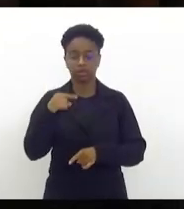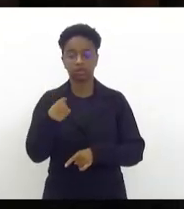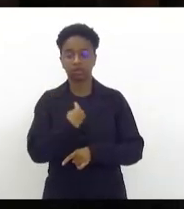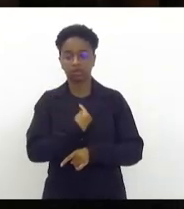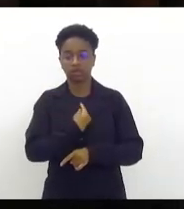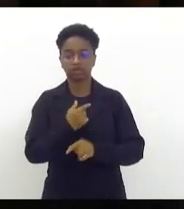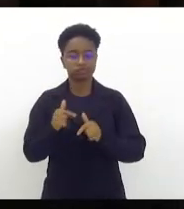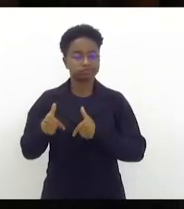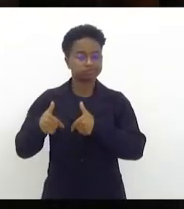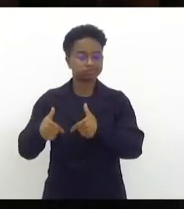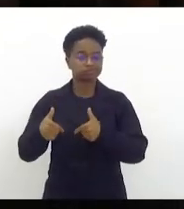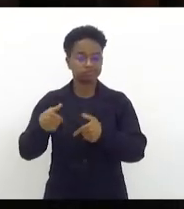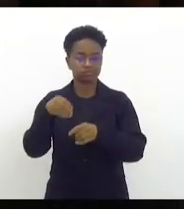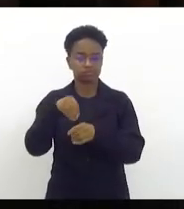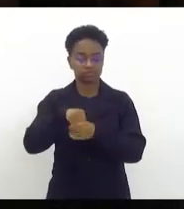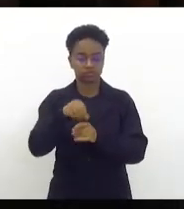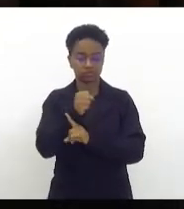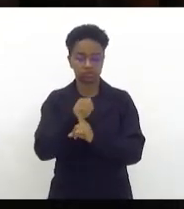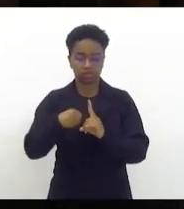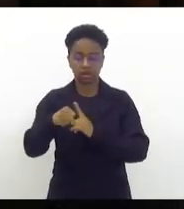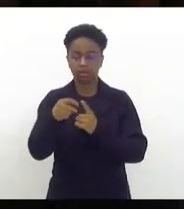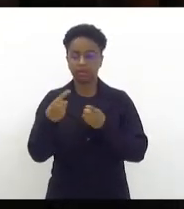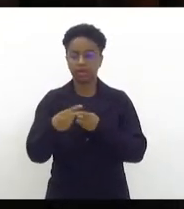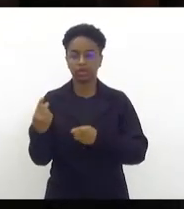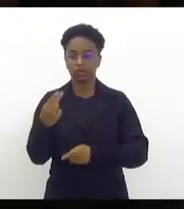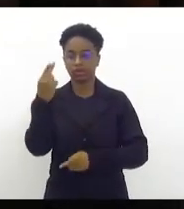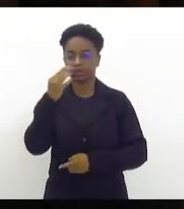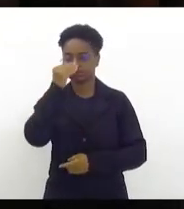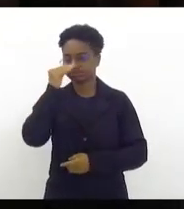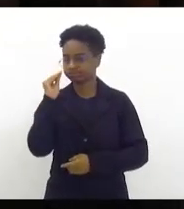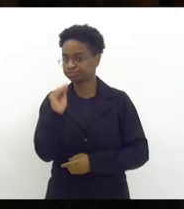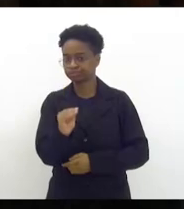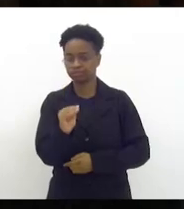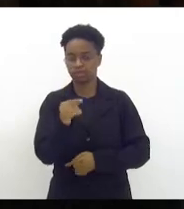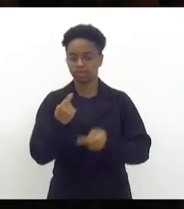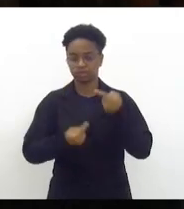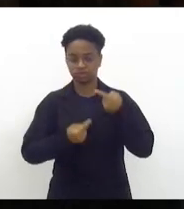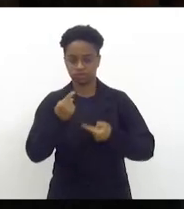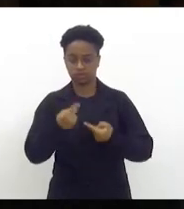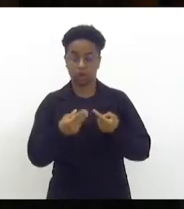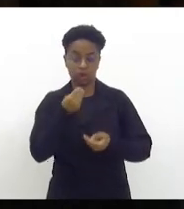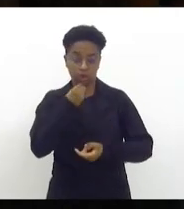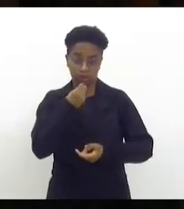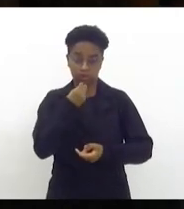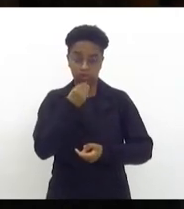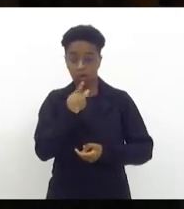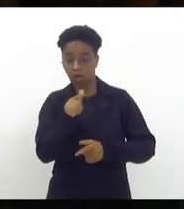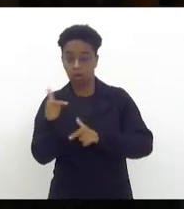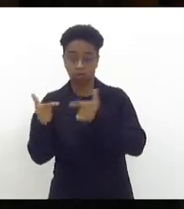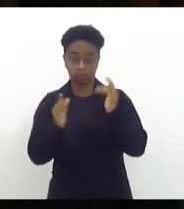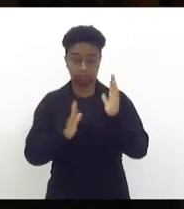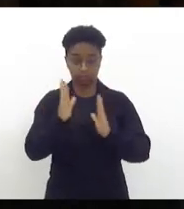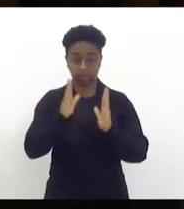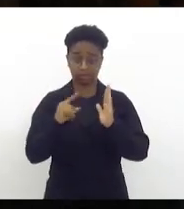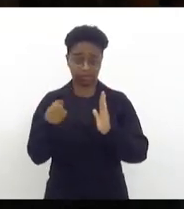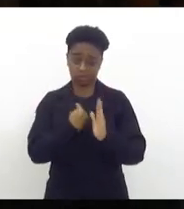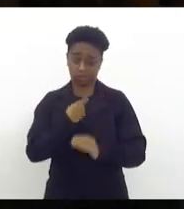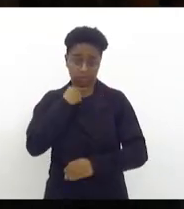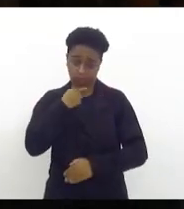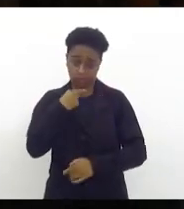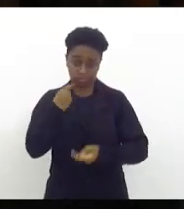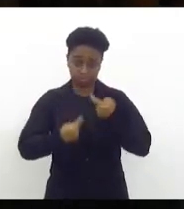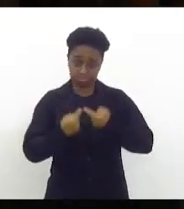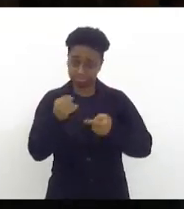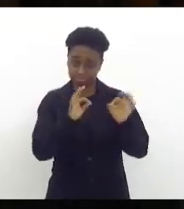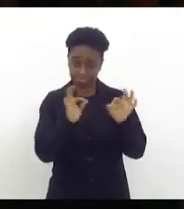travado na sociedade. Não dá para abrir mão de fazer esse debate. É claro que, em outros governos, a gente sequer faria esse